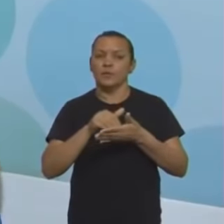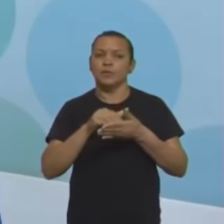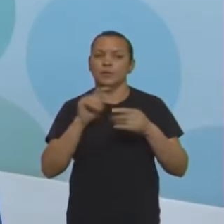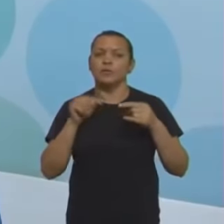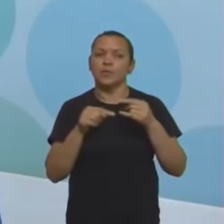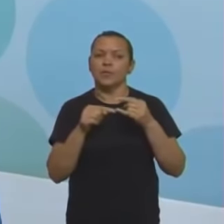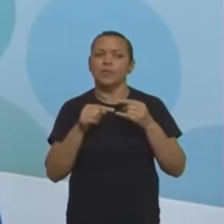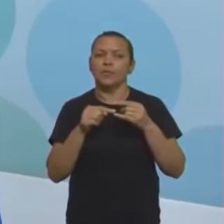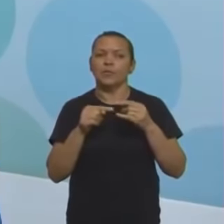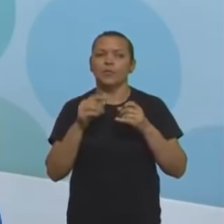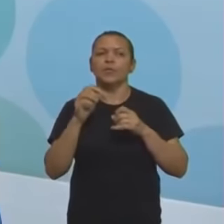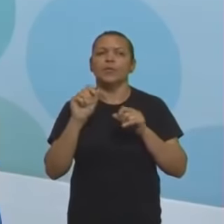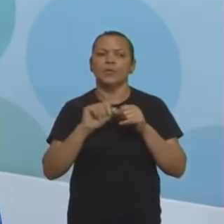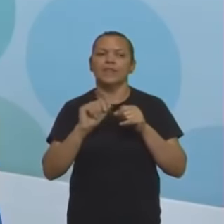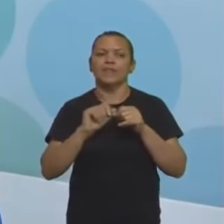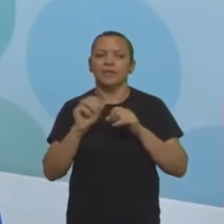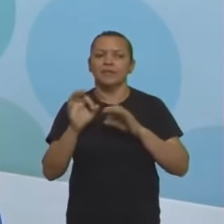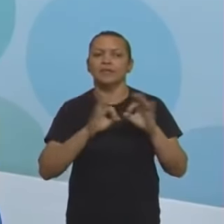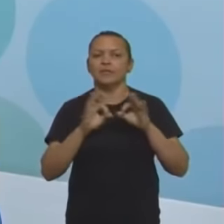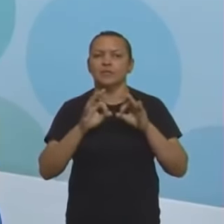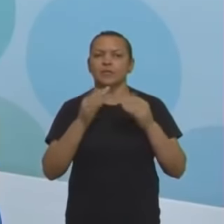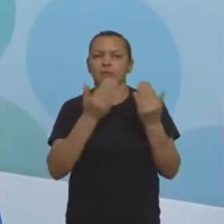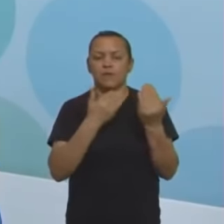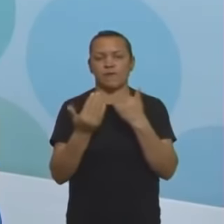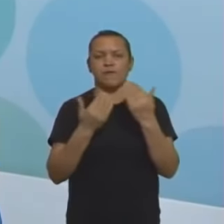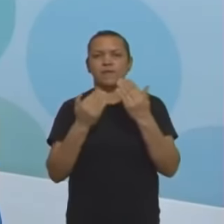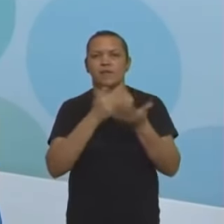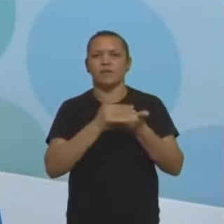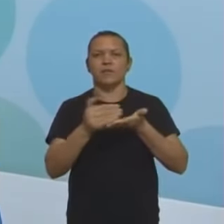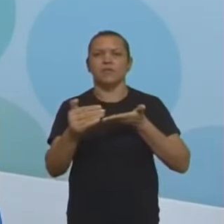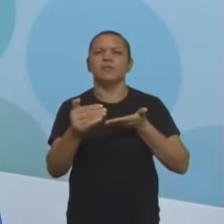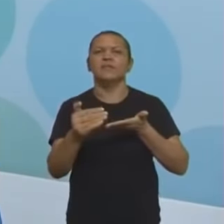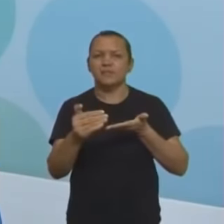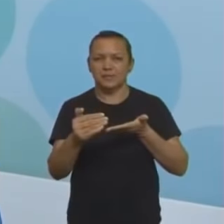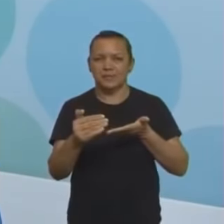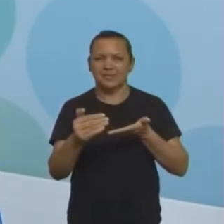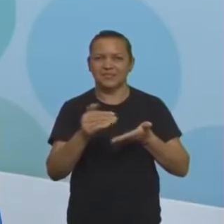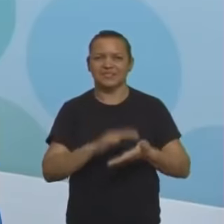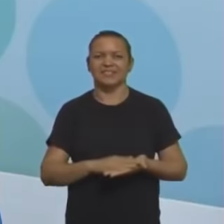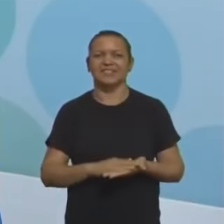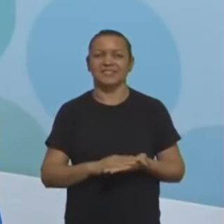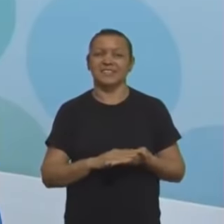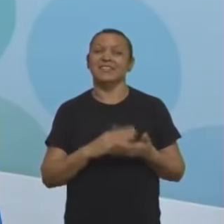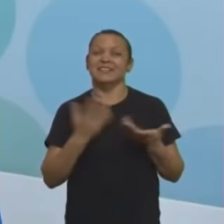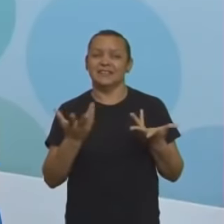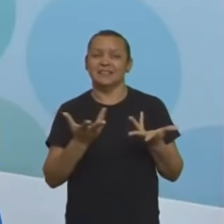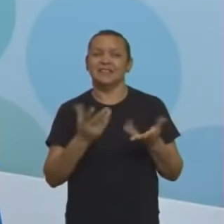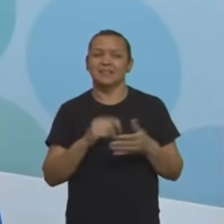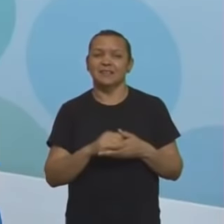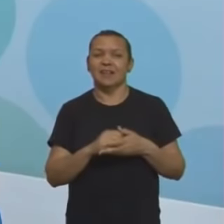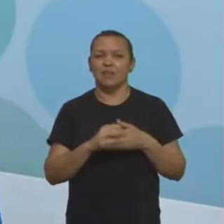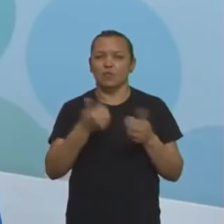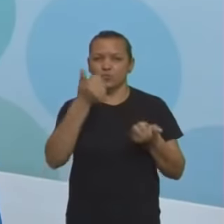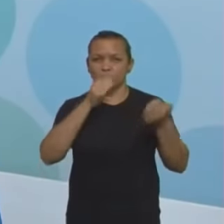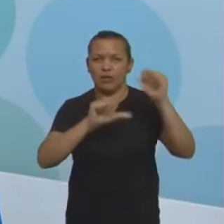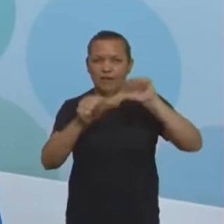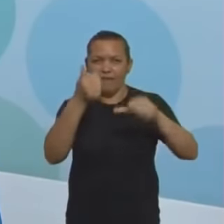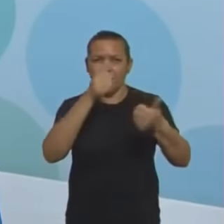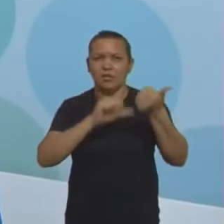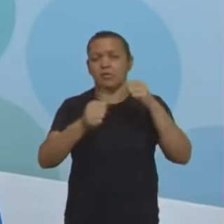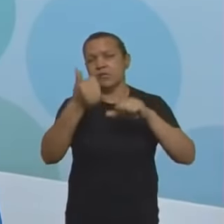ponto, digamos assim, né, dessa conversa inicial aí, que é a questão da avaliação